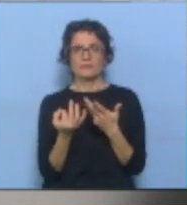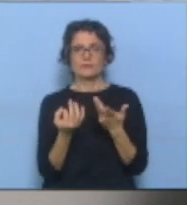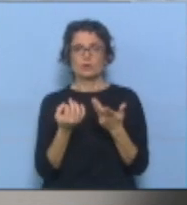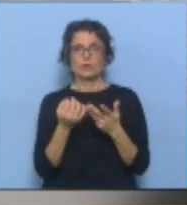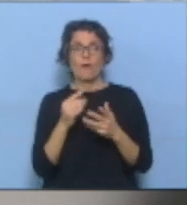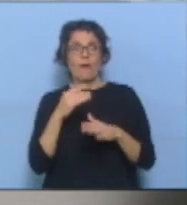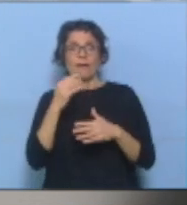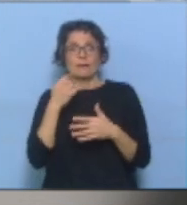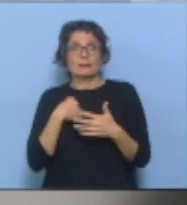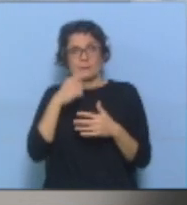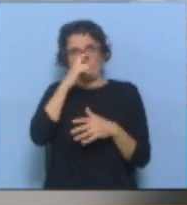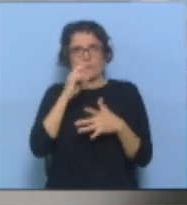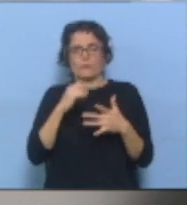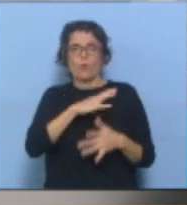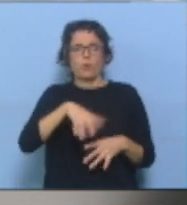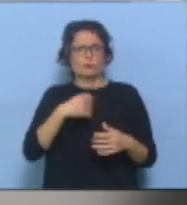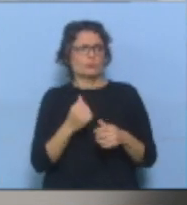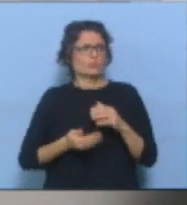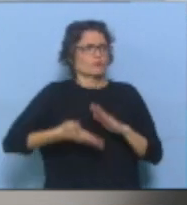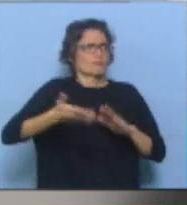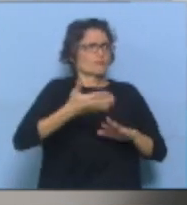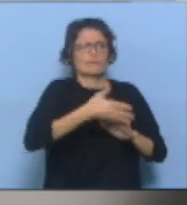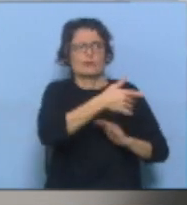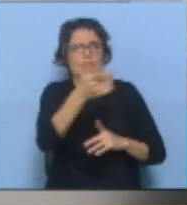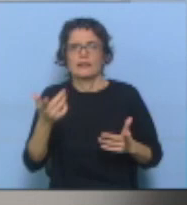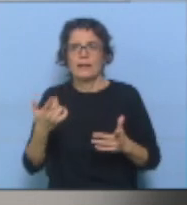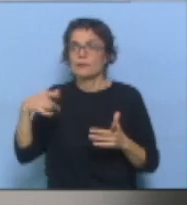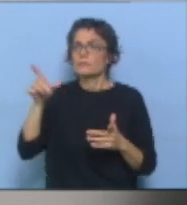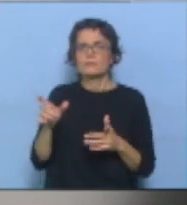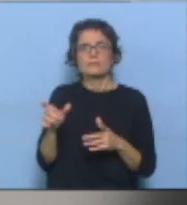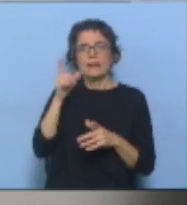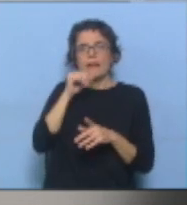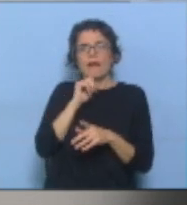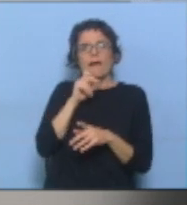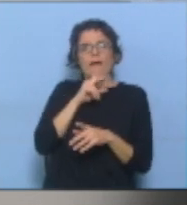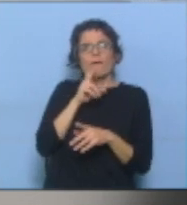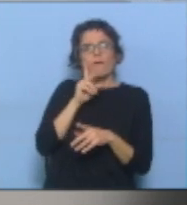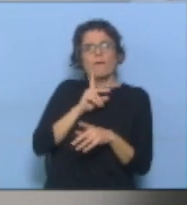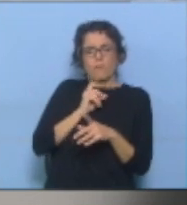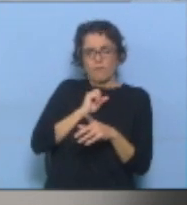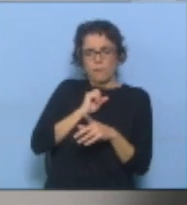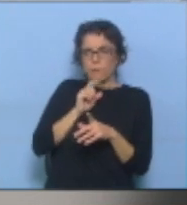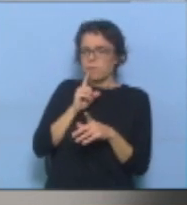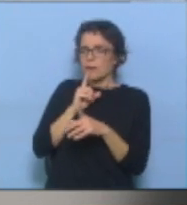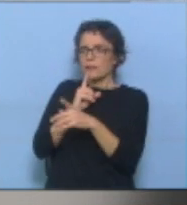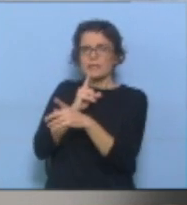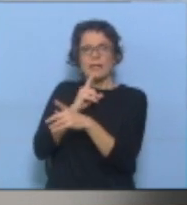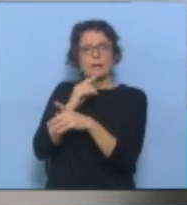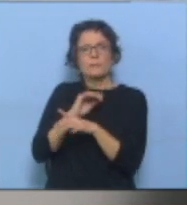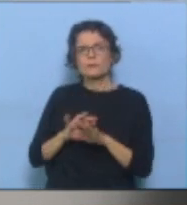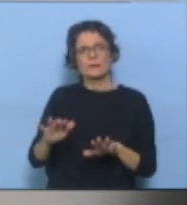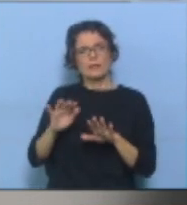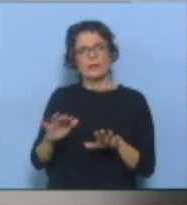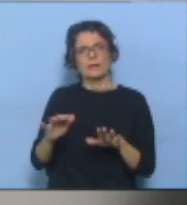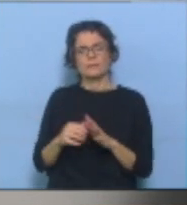acelerado, e isso sempre me fascinou muito, muito nela. E quando eu um dia lhe disse, olha, vó, um dia gostava